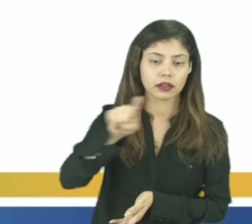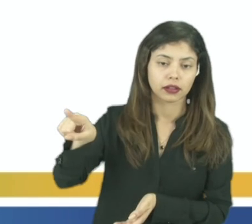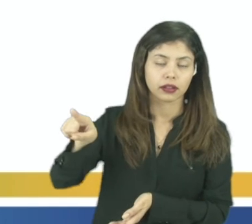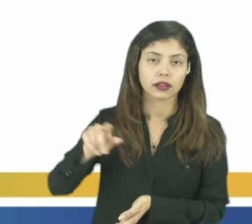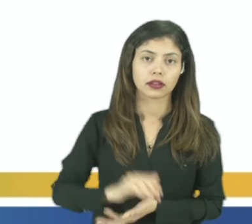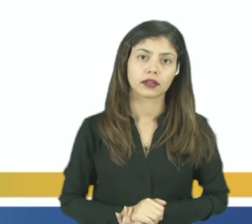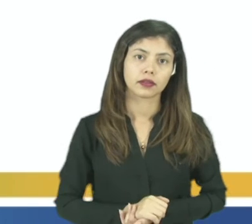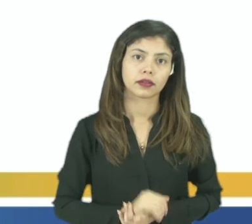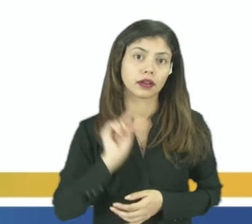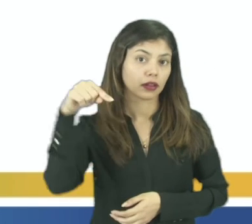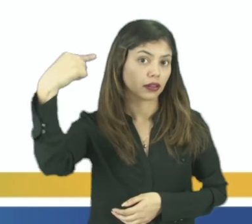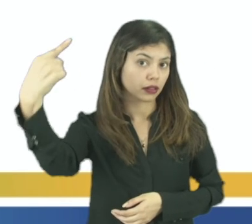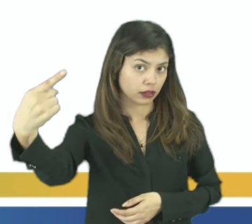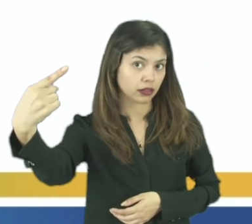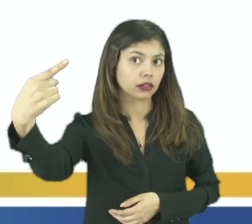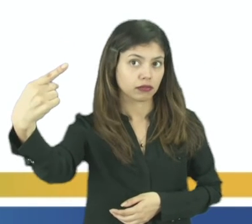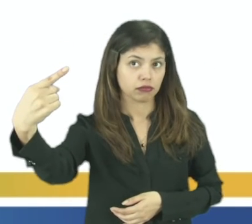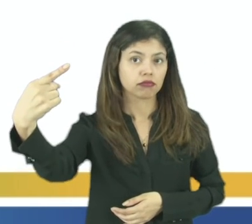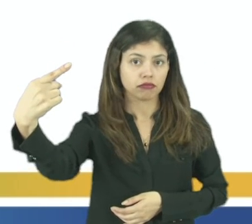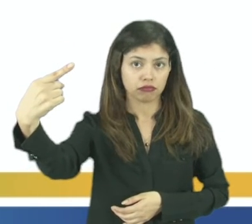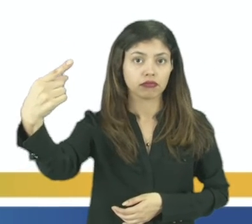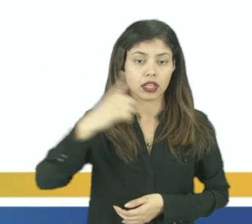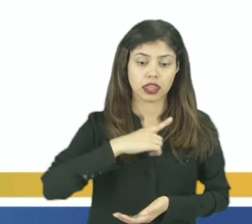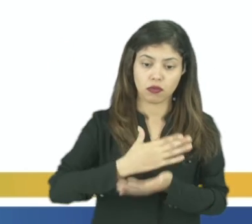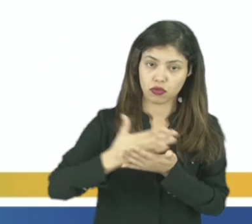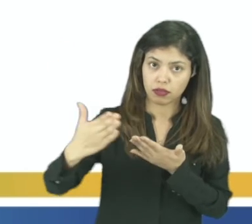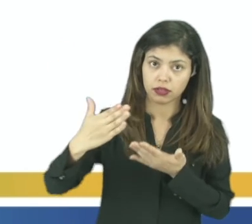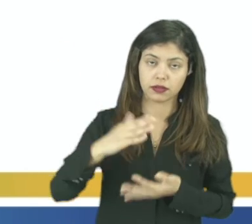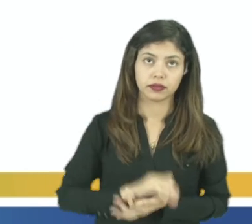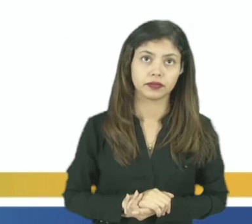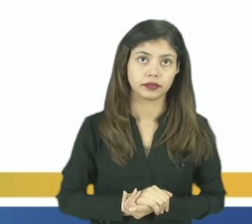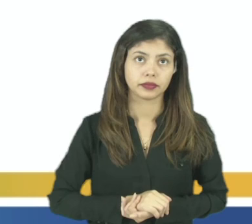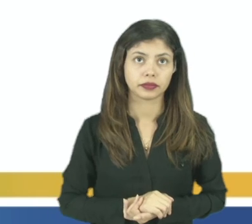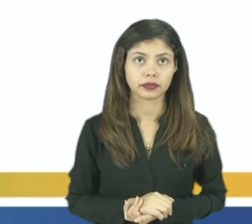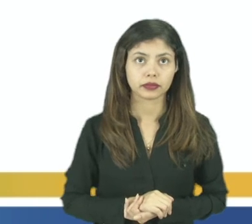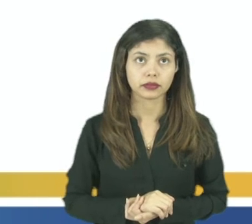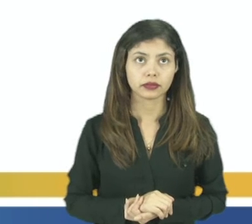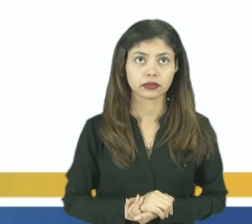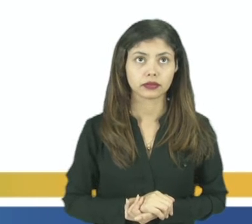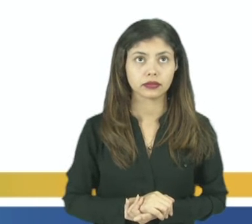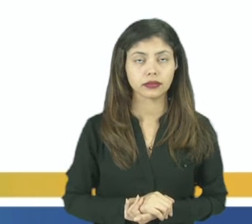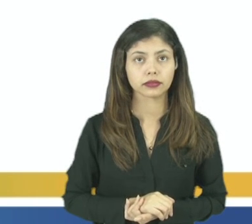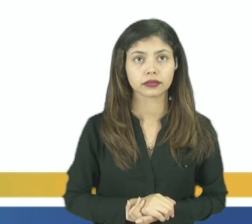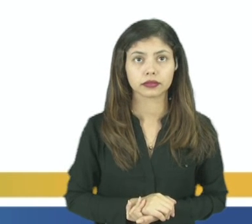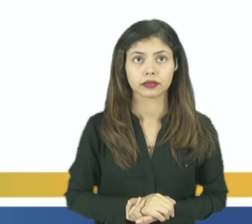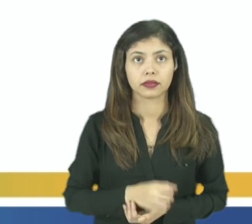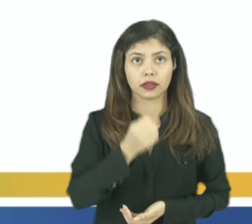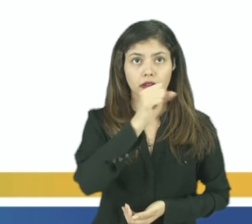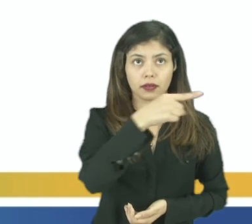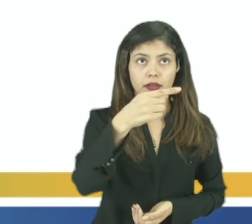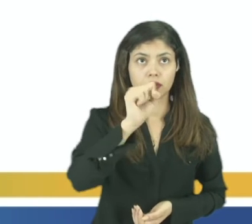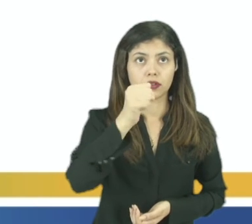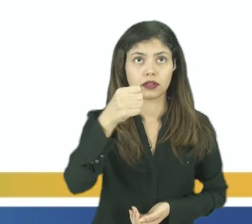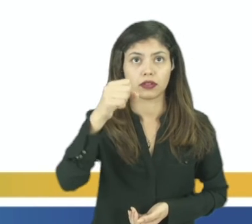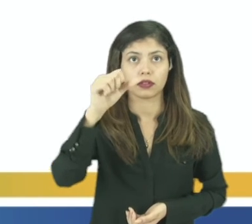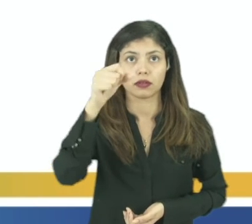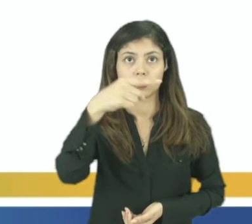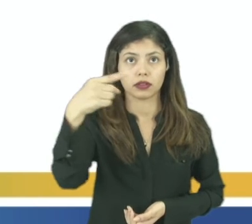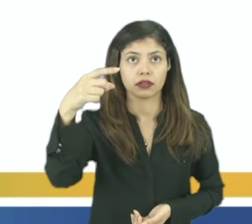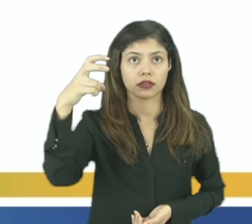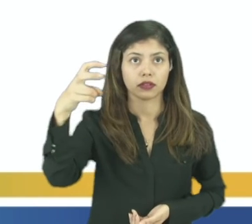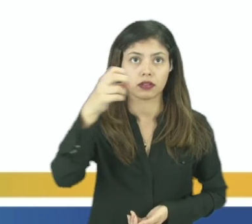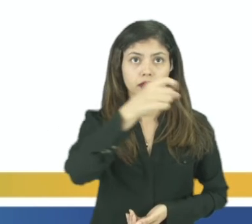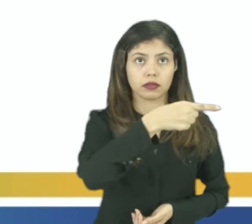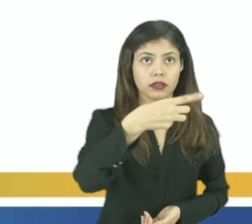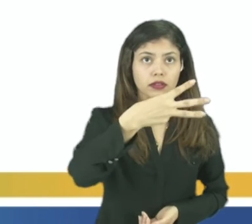coluna lá daquela matriz que nós temos inicial. Então, nós teremos elementos menos 8, menos 4, menos 5,